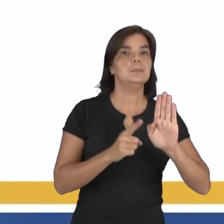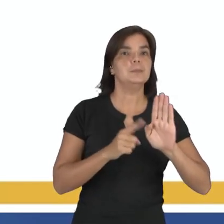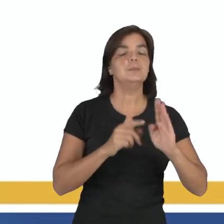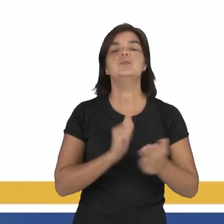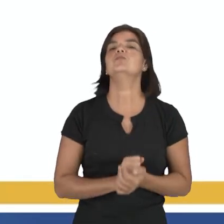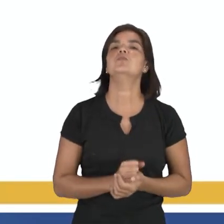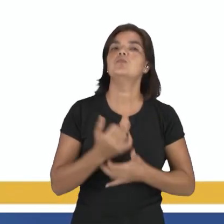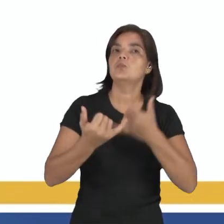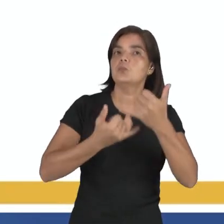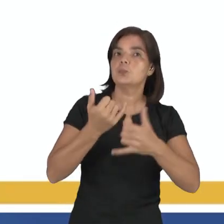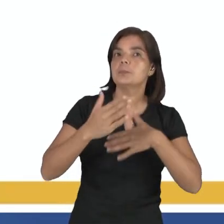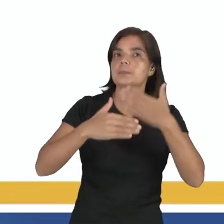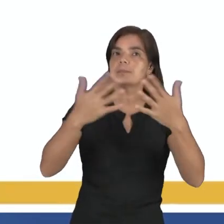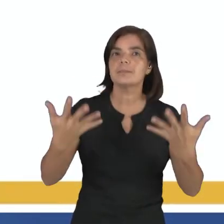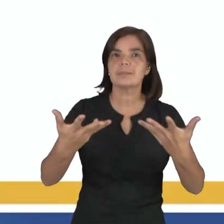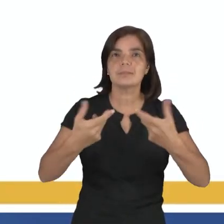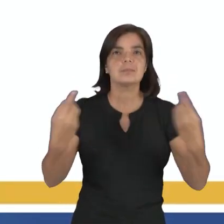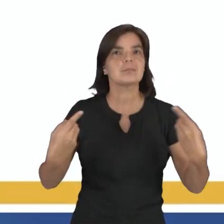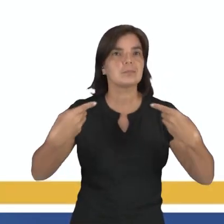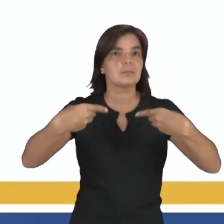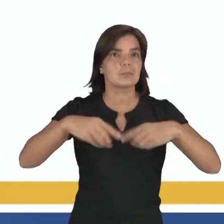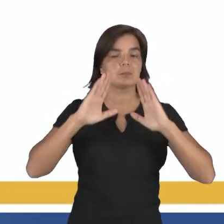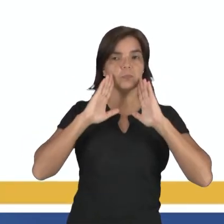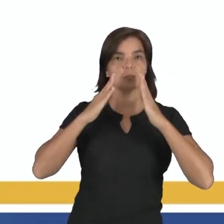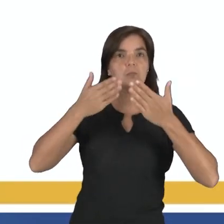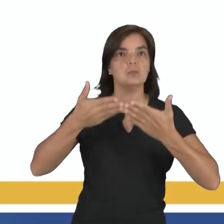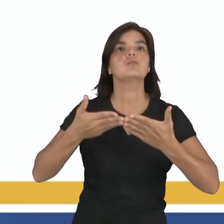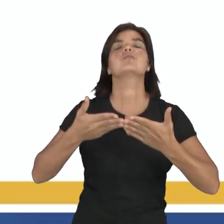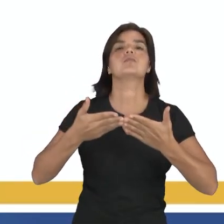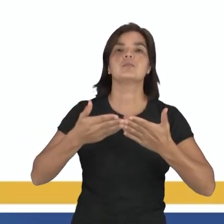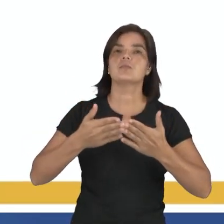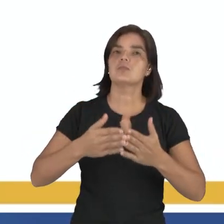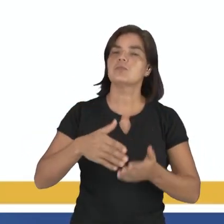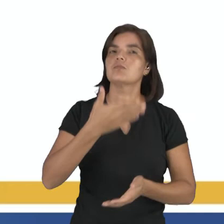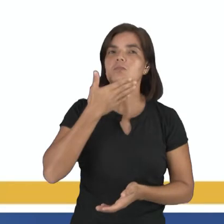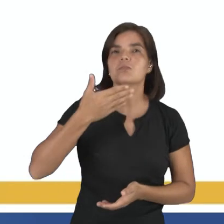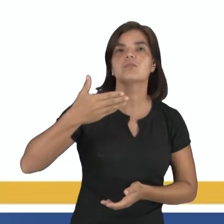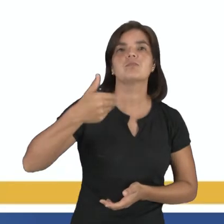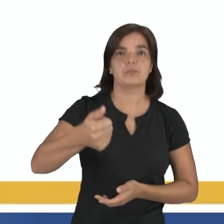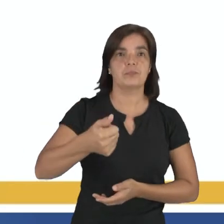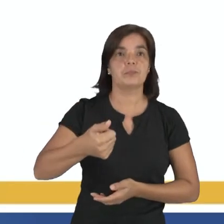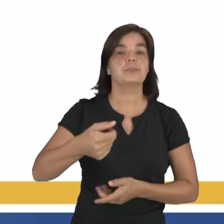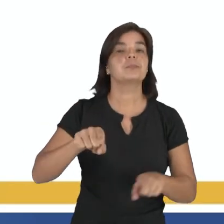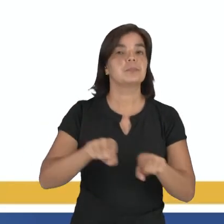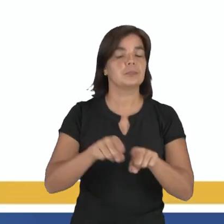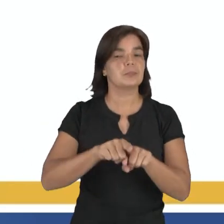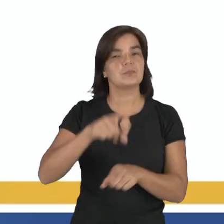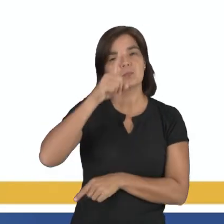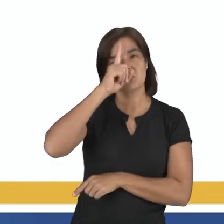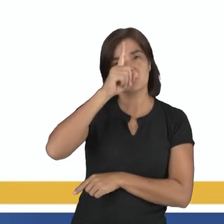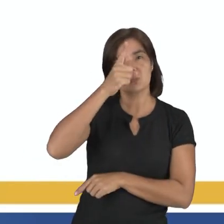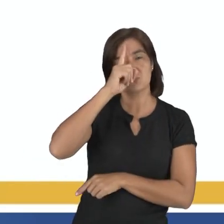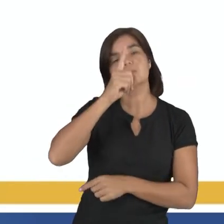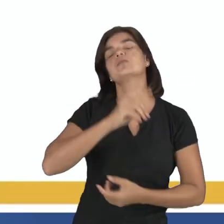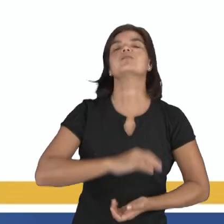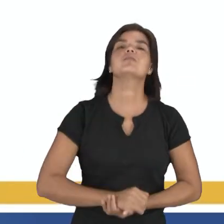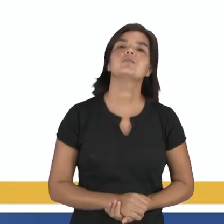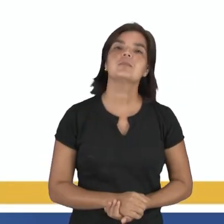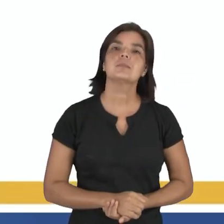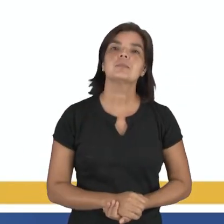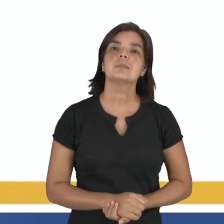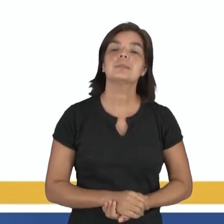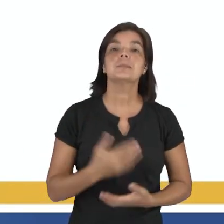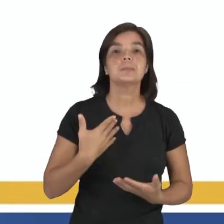essa. O jogo desenvolve habilidades competitivas centradas na busca da excelência na execução de atividades do